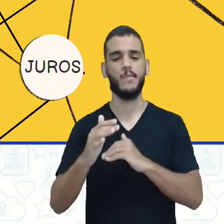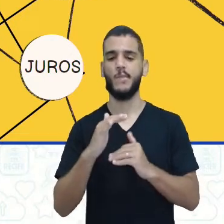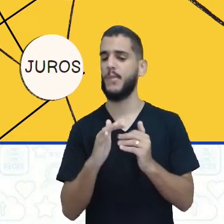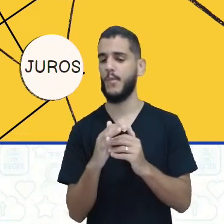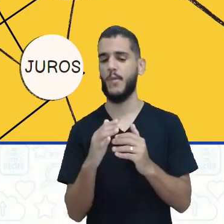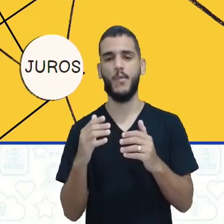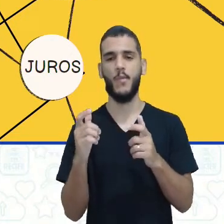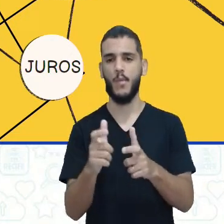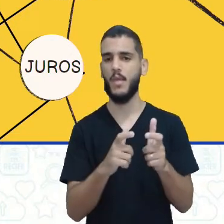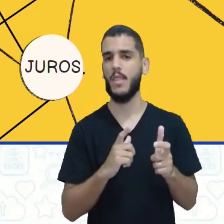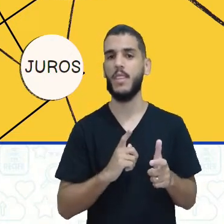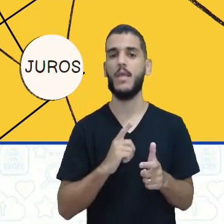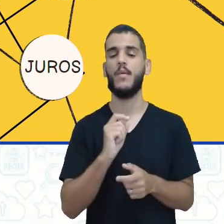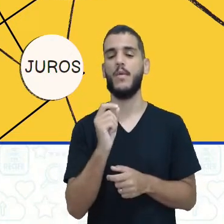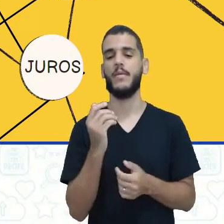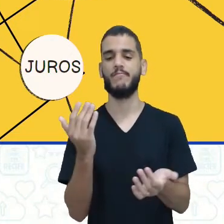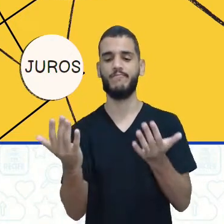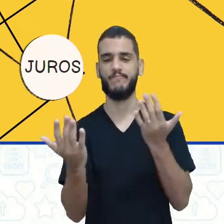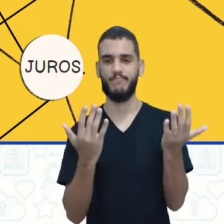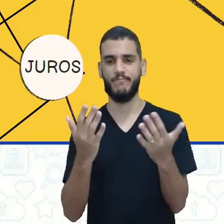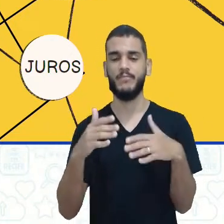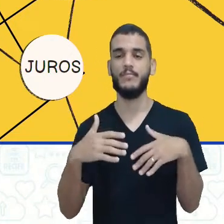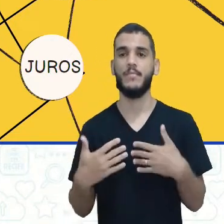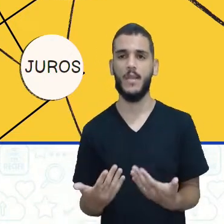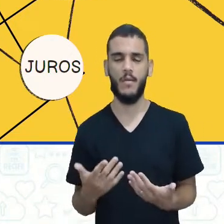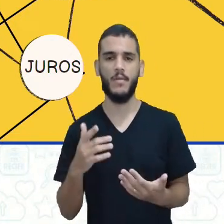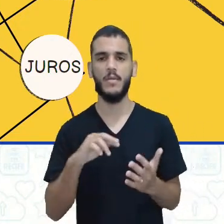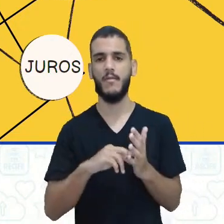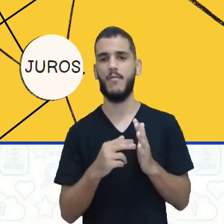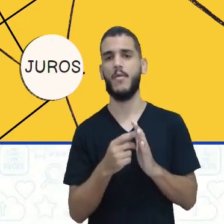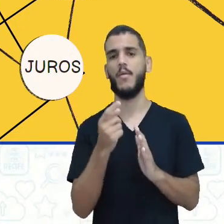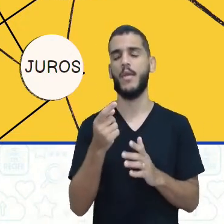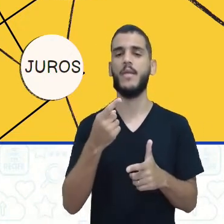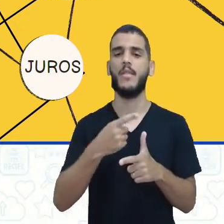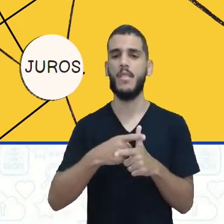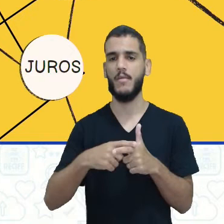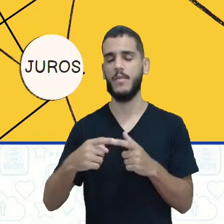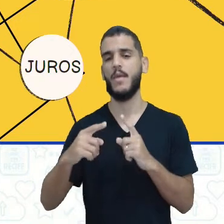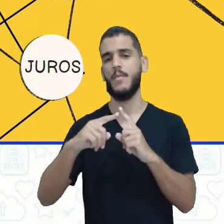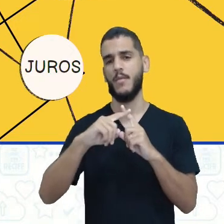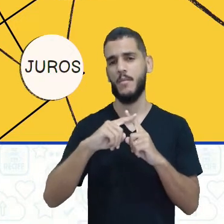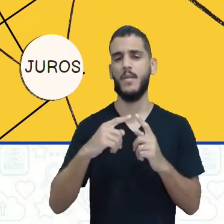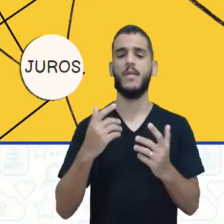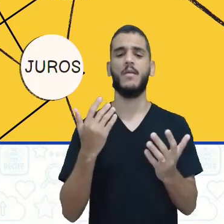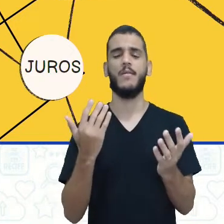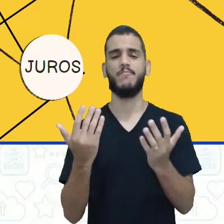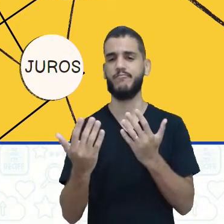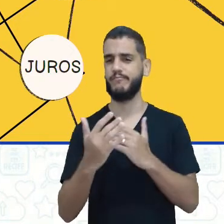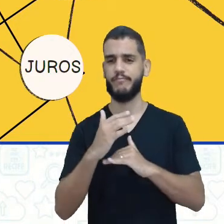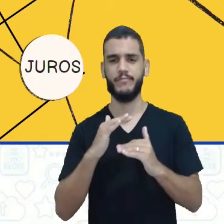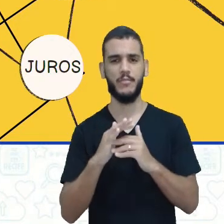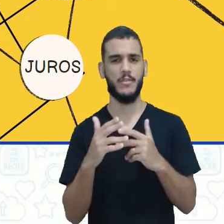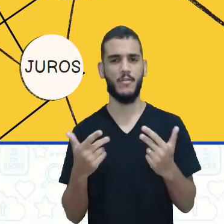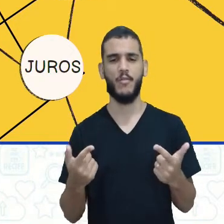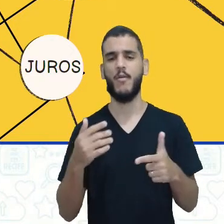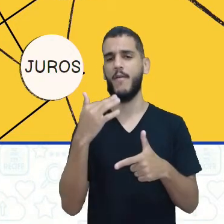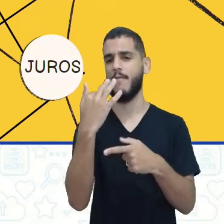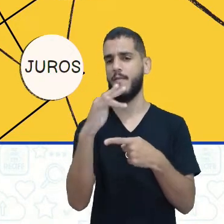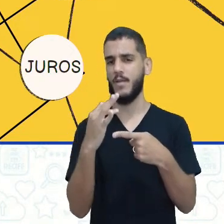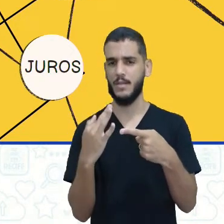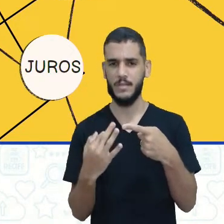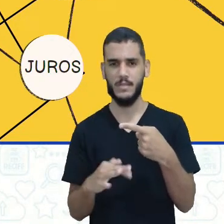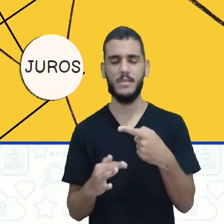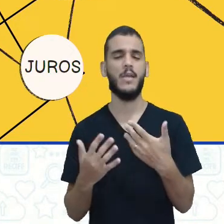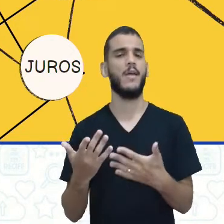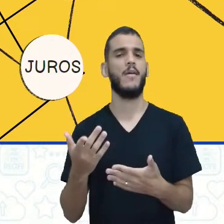canto, a questão da proporção. A proporção tem a ver com dividir, multiplicar, equivalência, eita, fração, decimal,